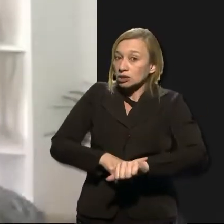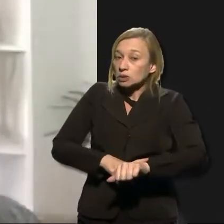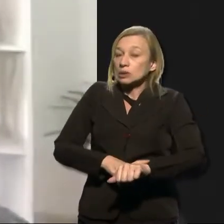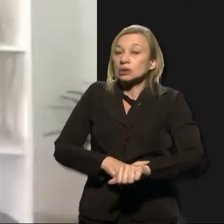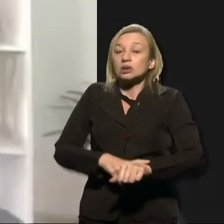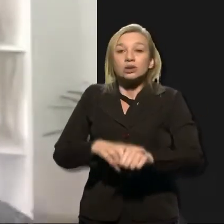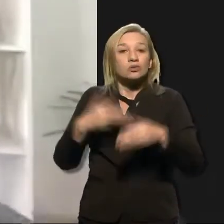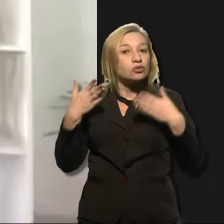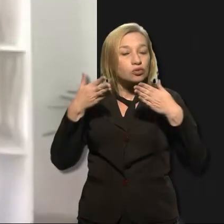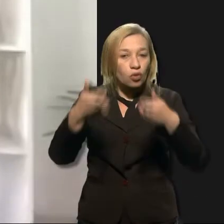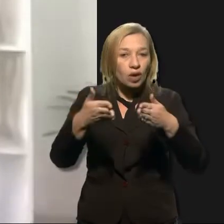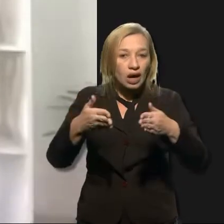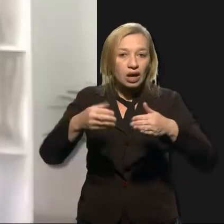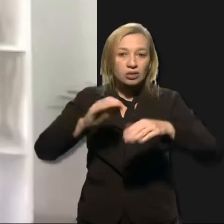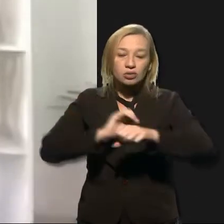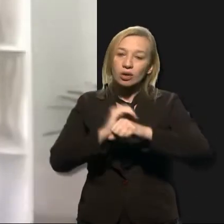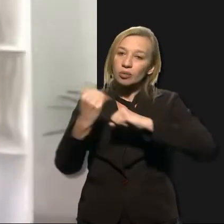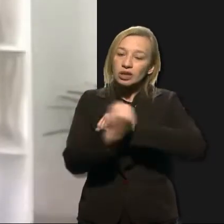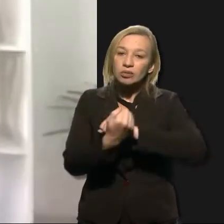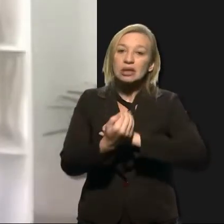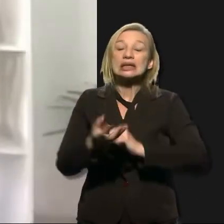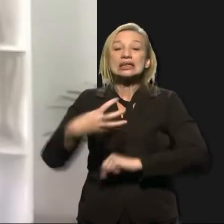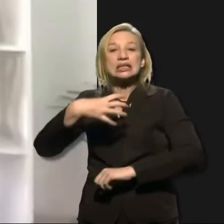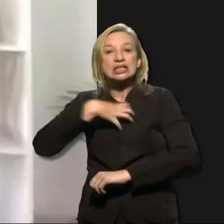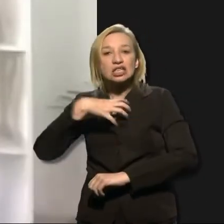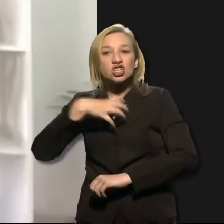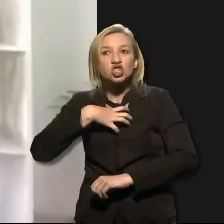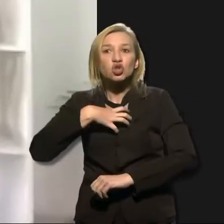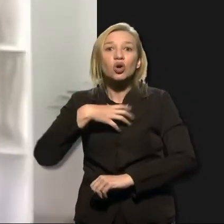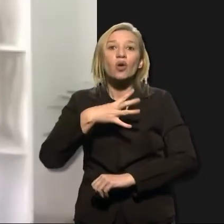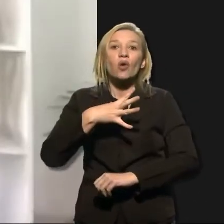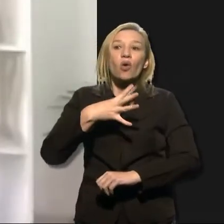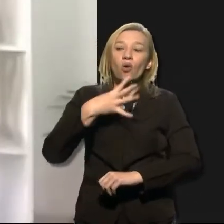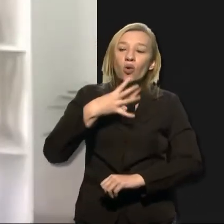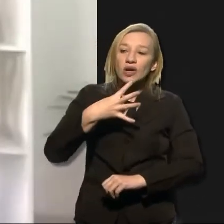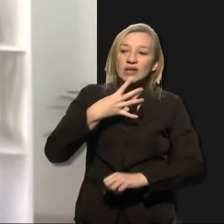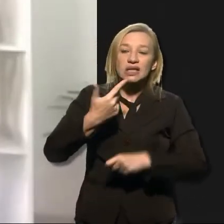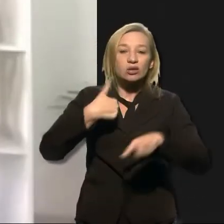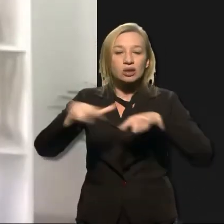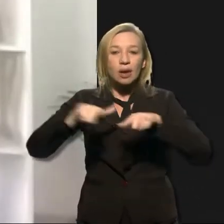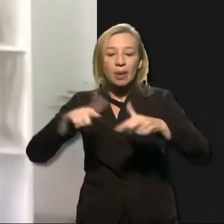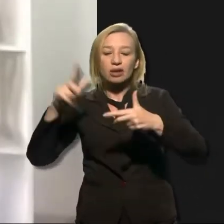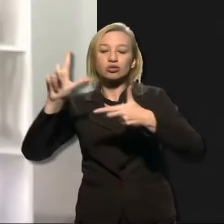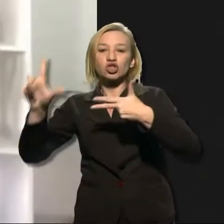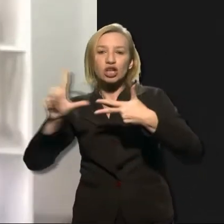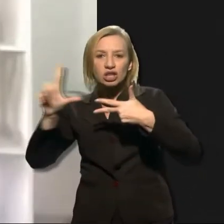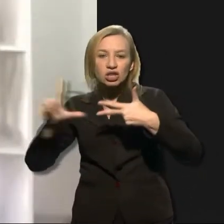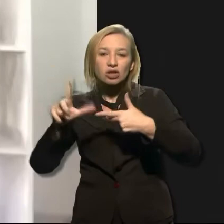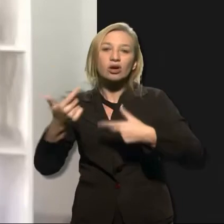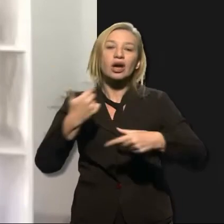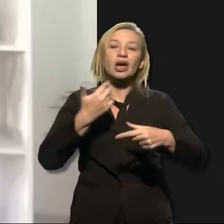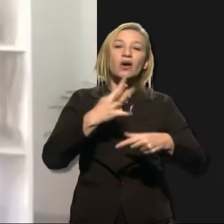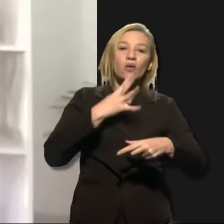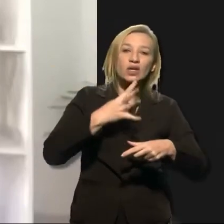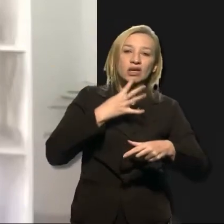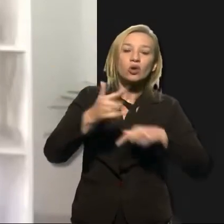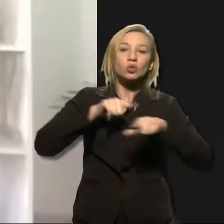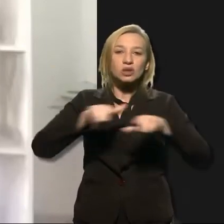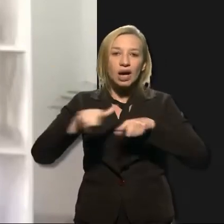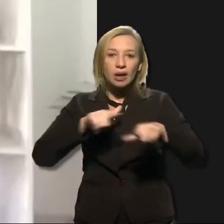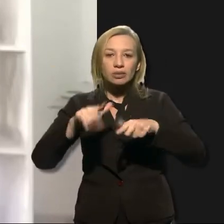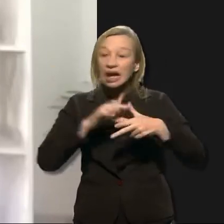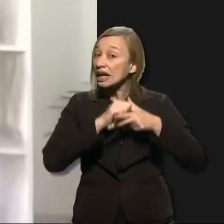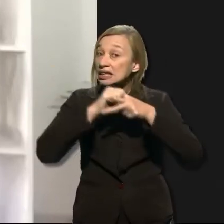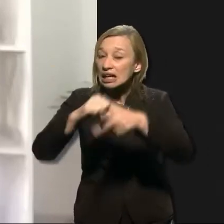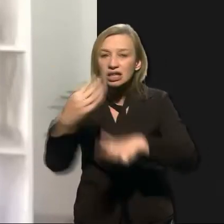não se adequavam a esse momento tão específico. Então, nesse sentido, reconhecer o trabalho